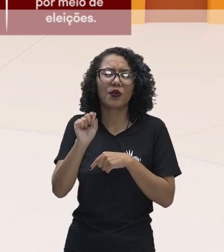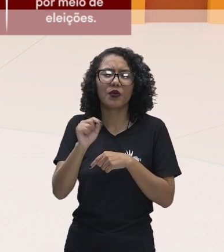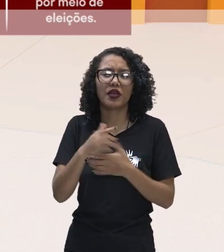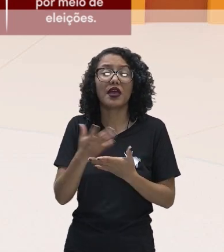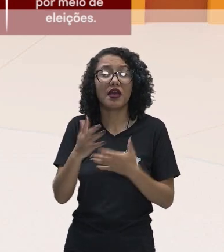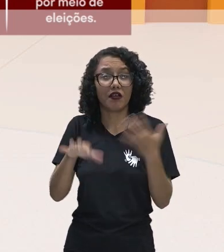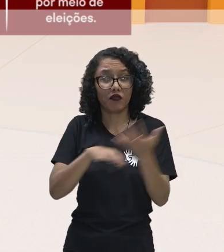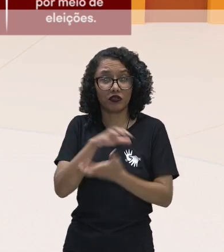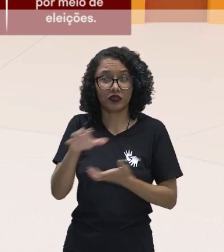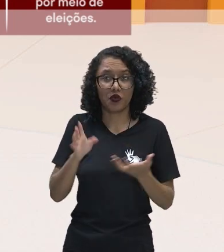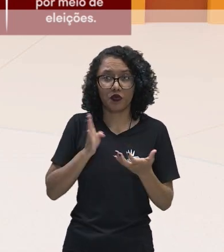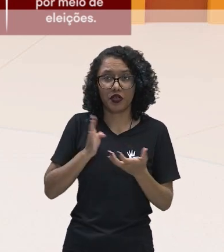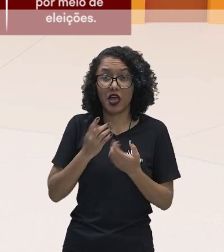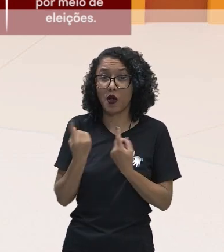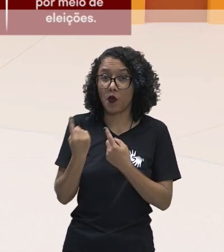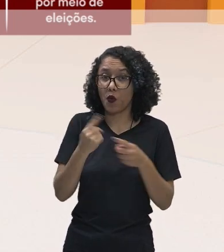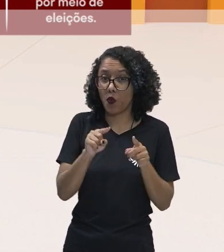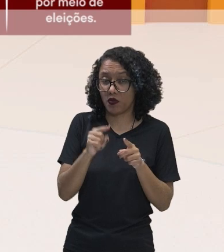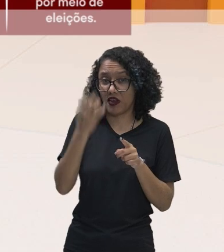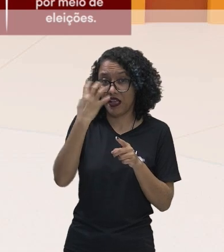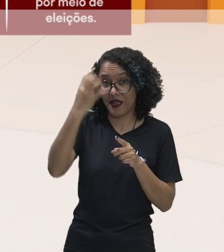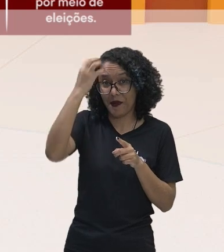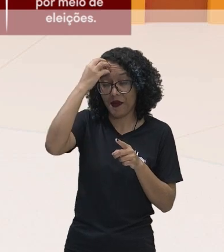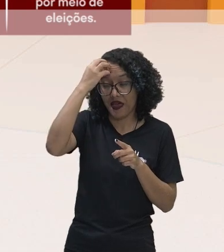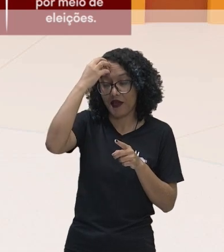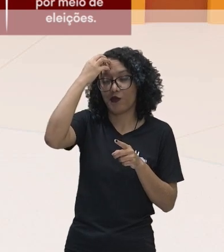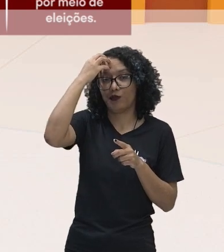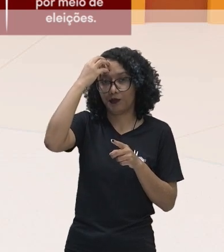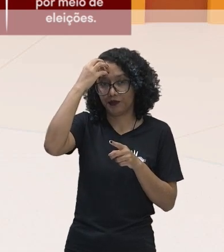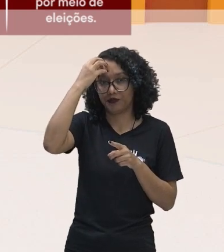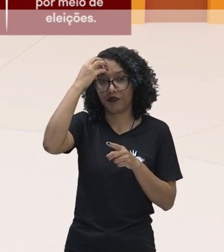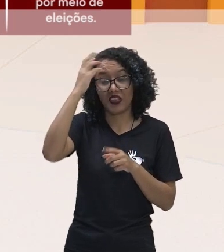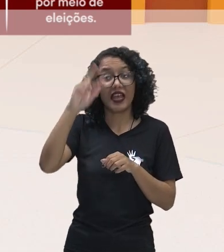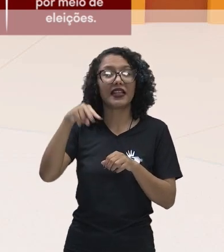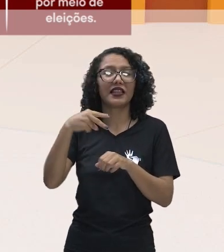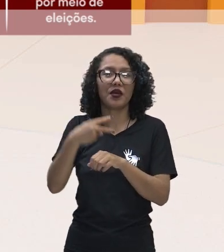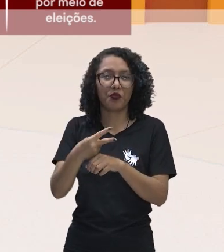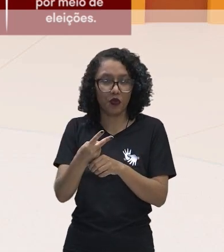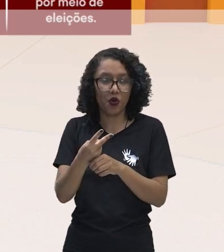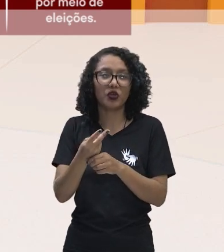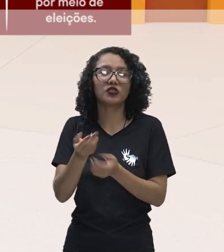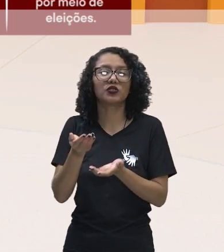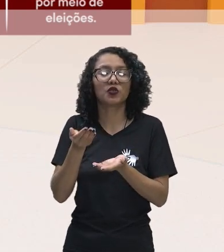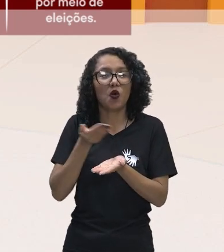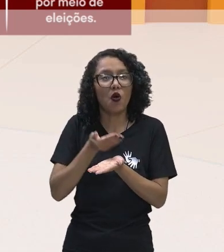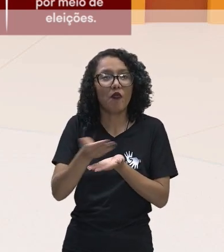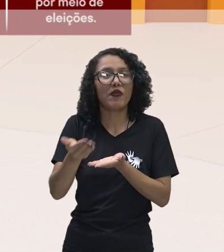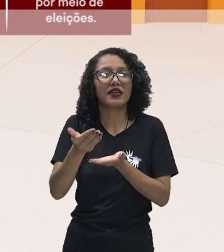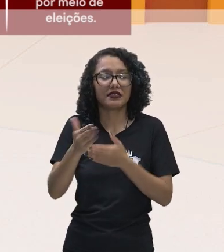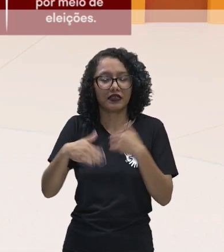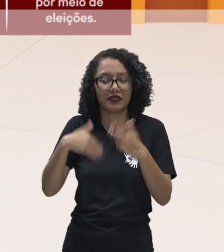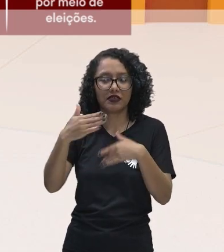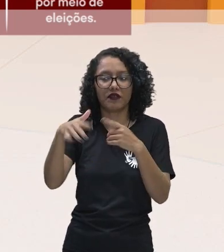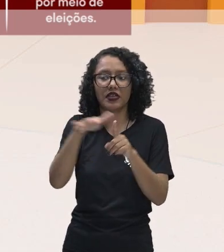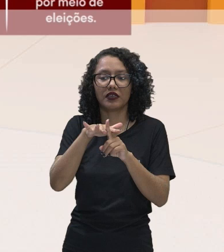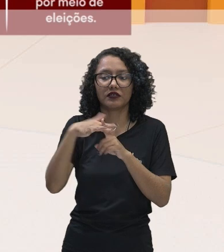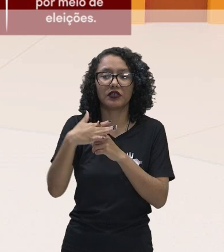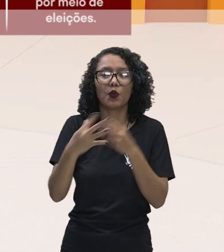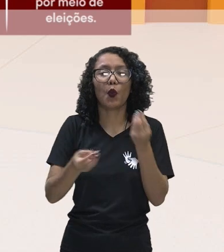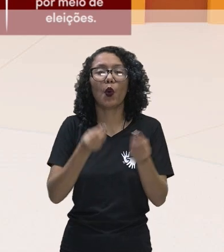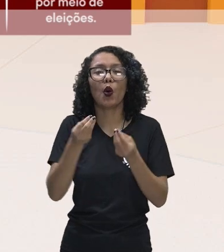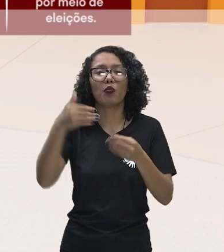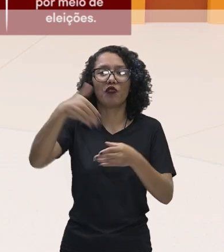contra o czarismo e depois chegar ao socialismo pela via eleitoral. Então, qual